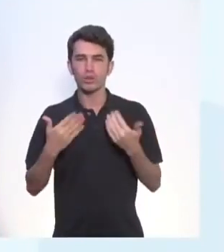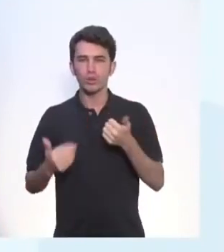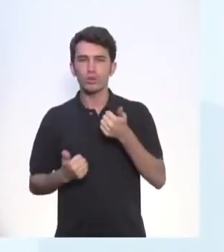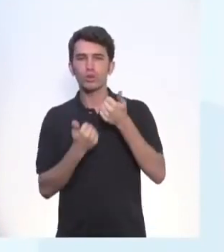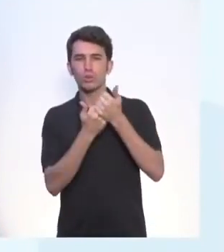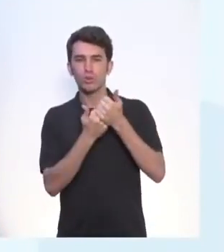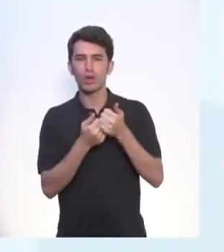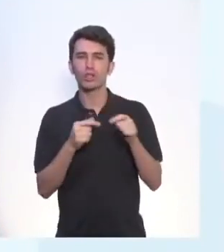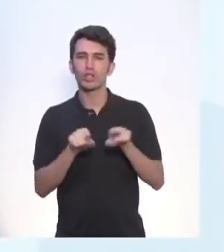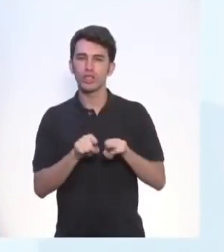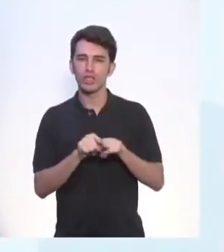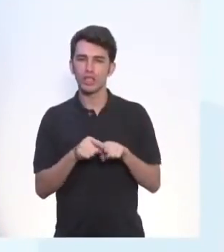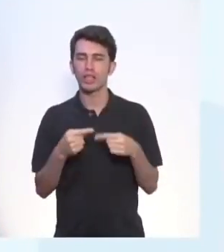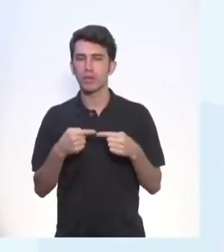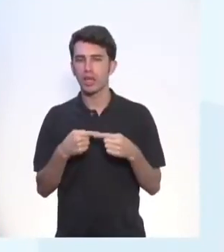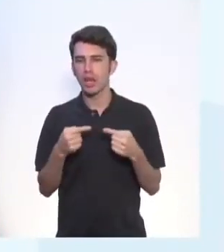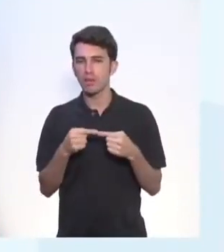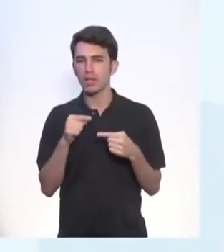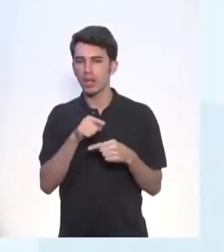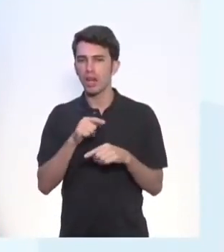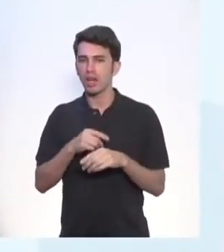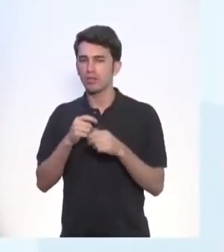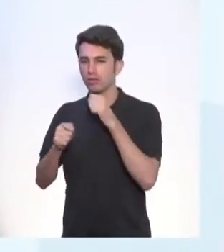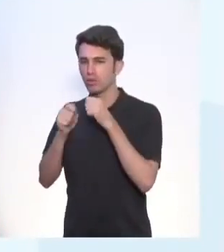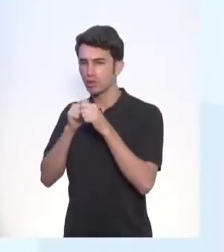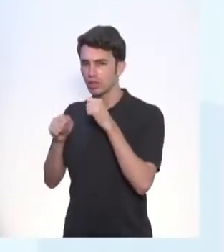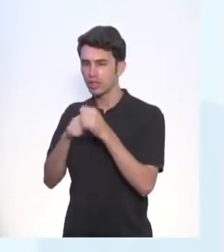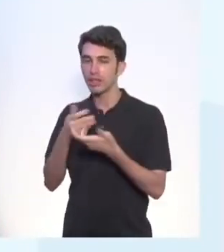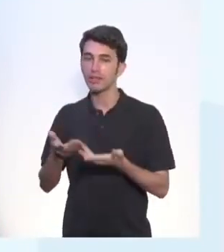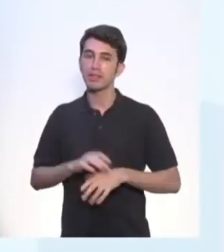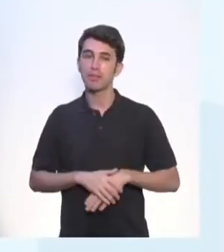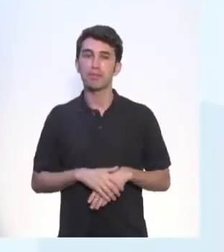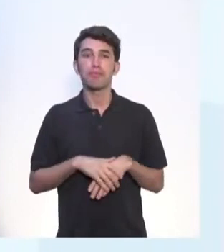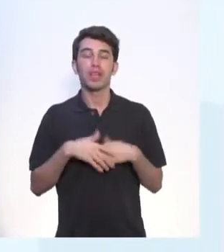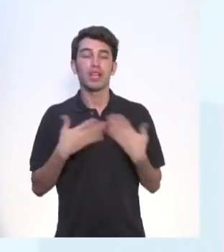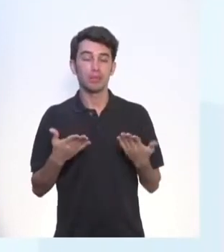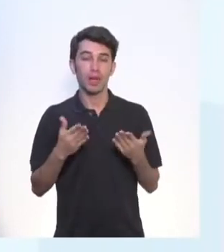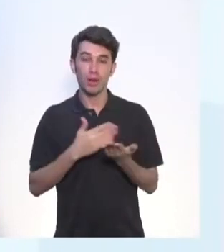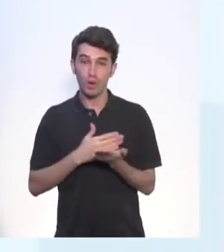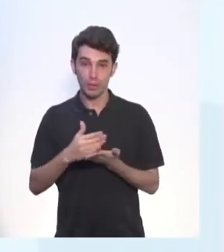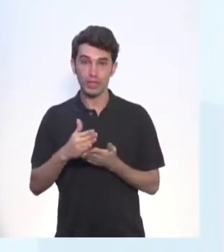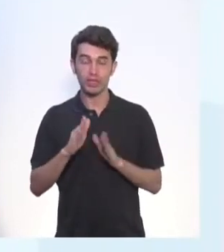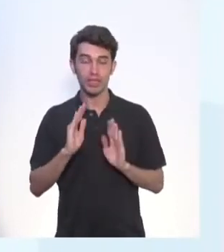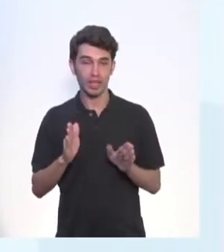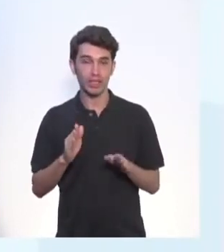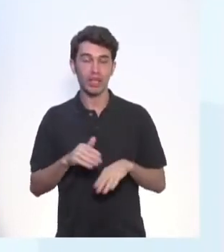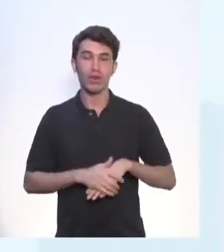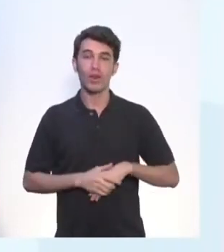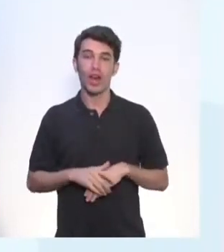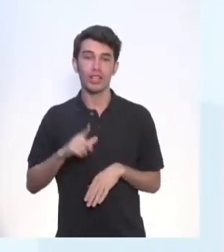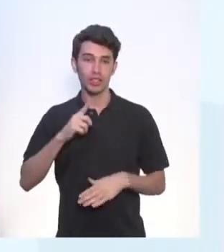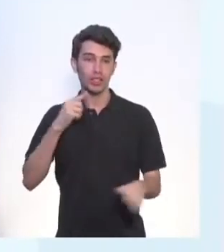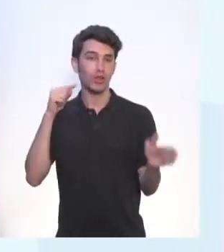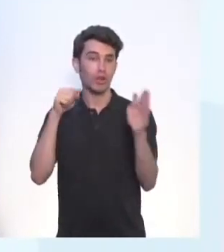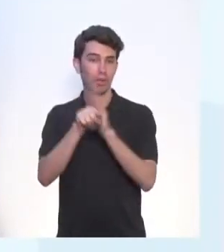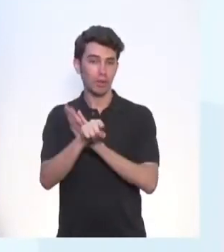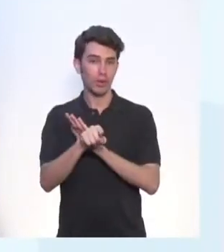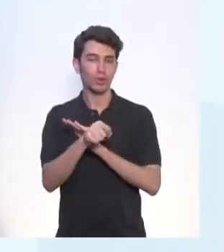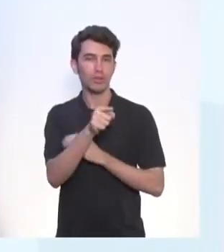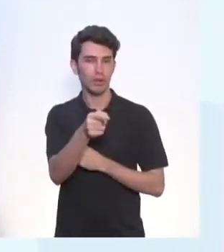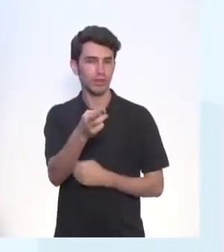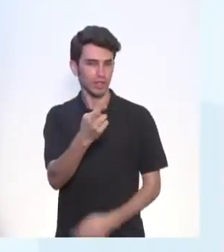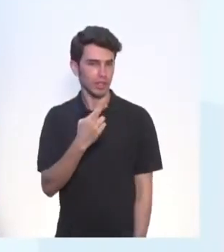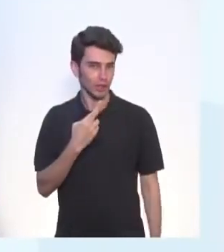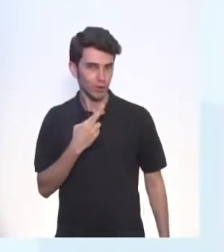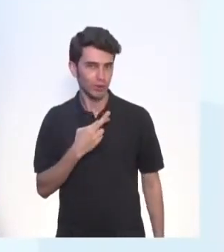implicações e o sentido de uma entrevista. E, para começar já no contexto da nossa entrevista, nós já temos aí uma pergunta aí para eles